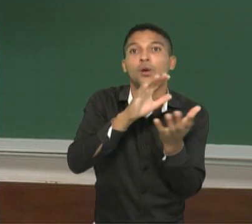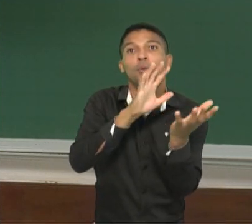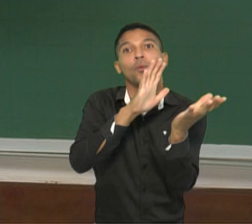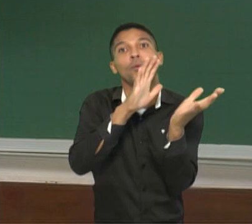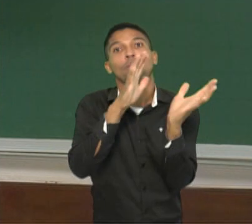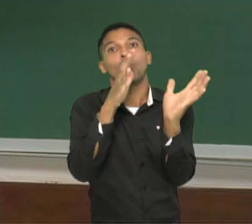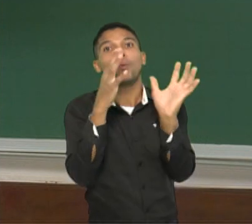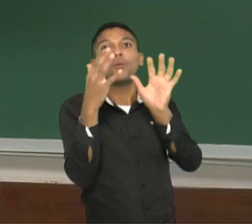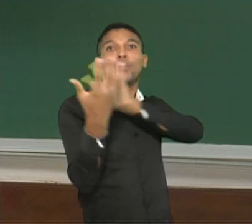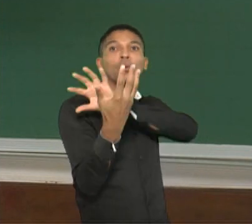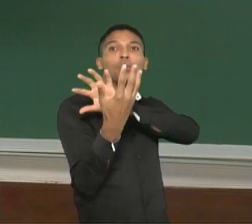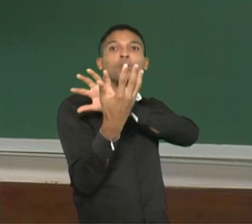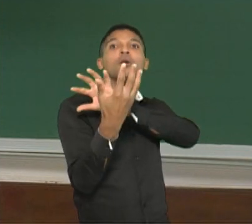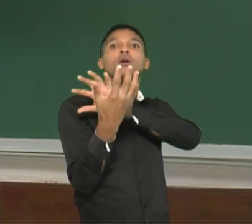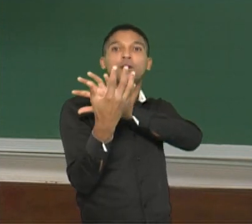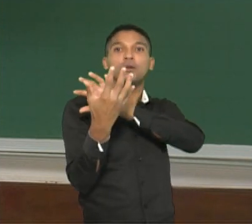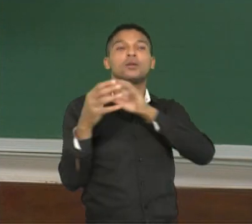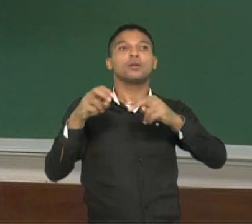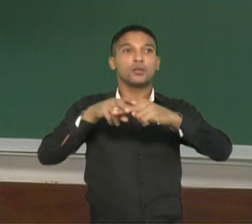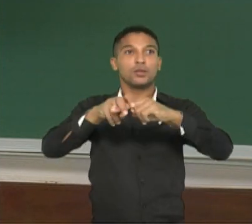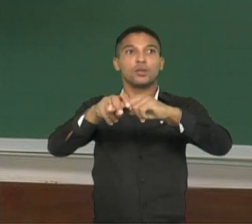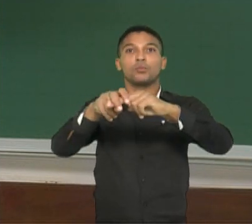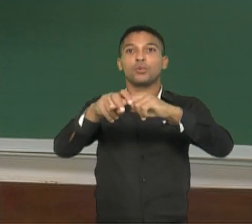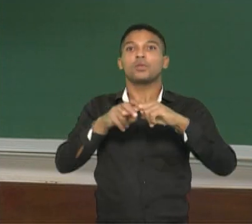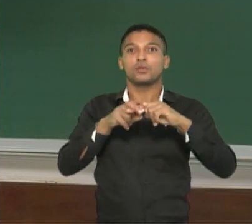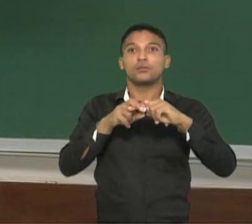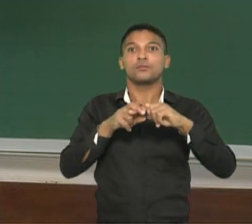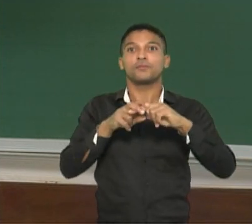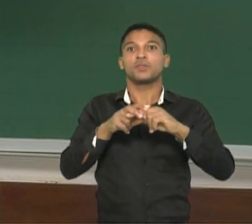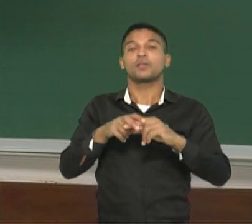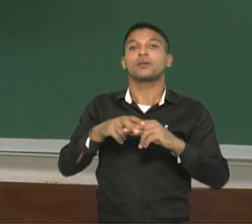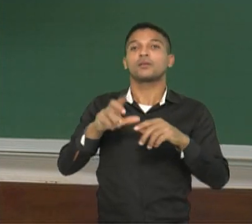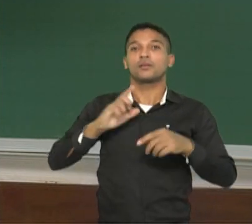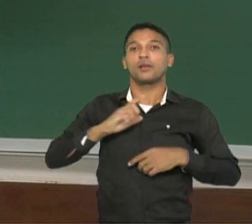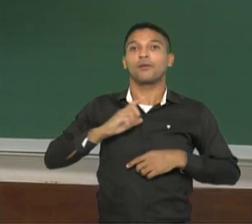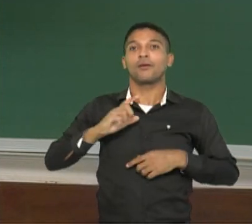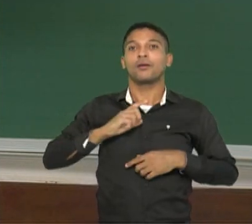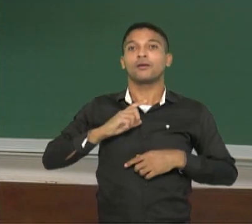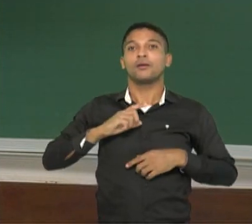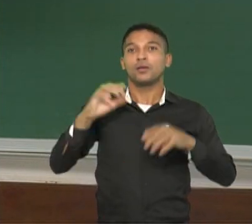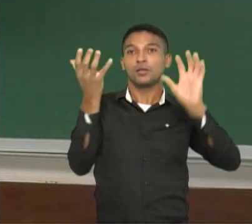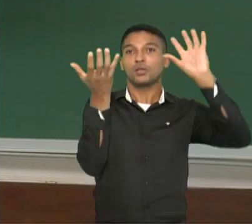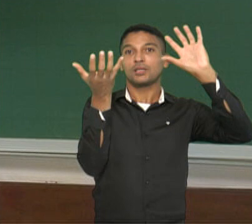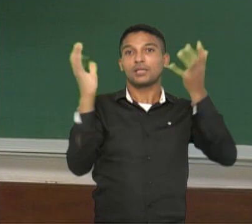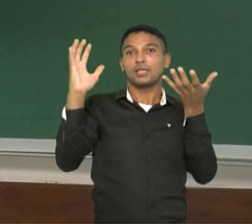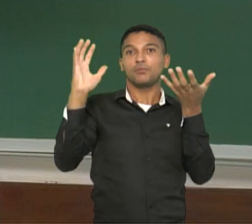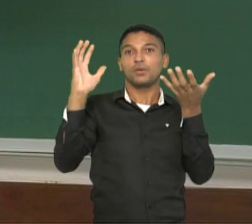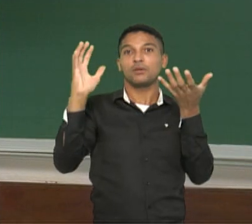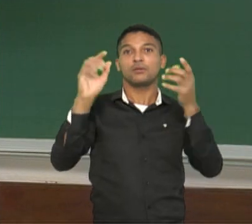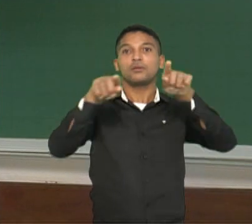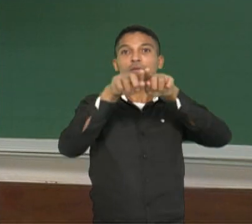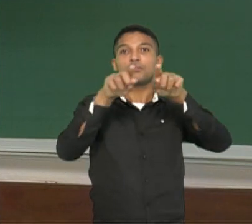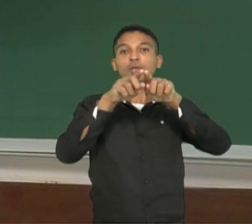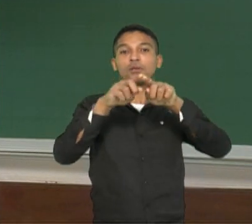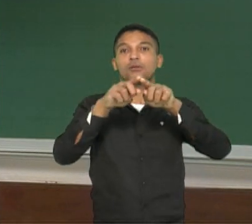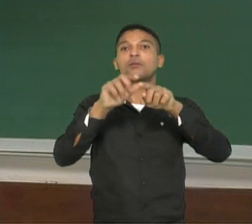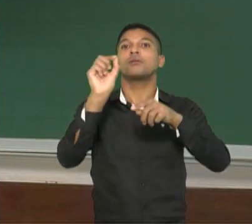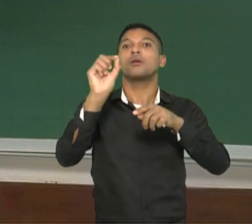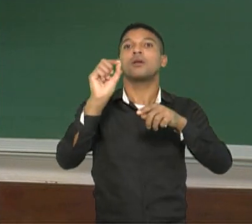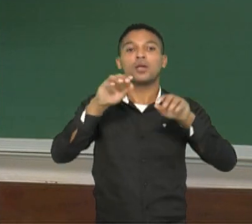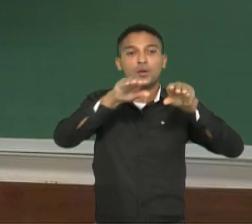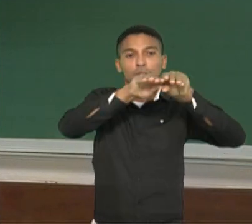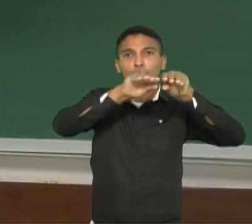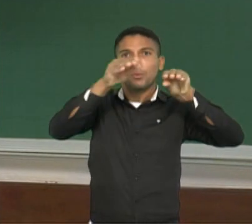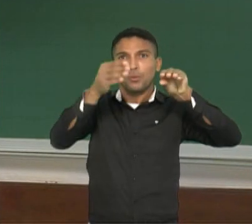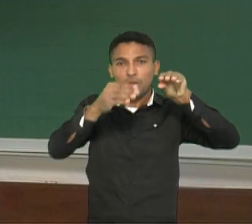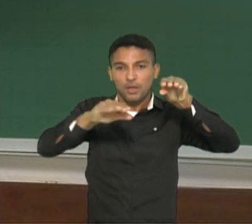a vegetação, o clima, o relevo começa a sofrer essa transformação é que Aziz Absaber classifica como sendo as áreas